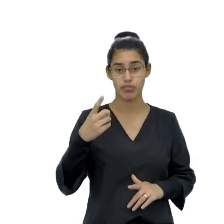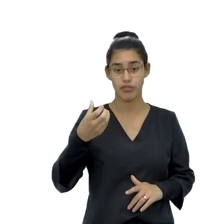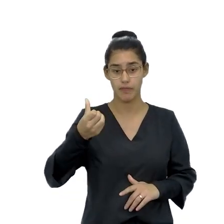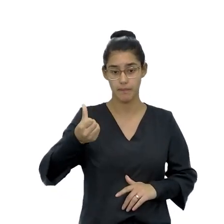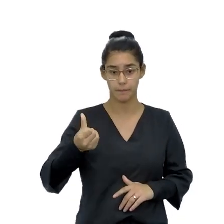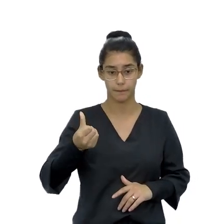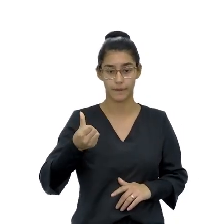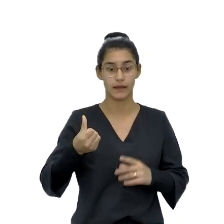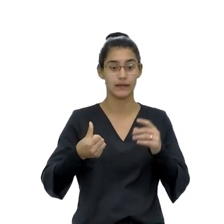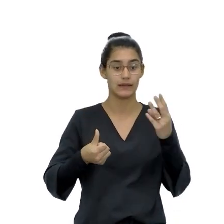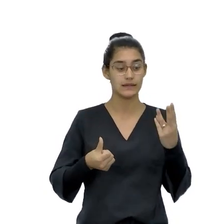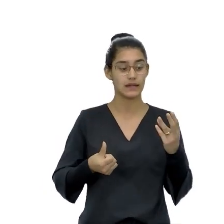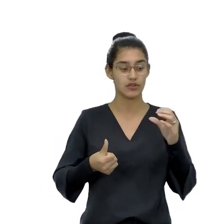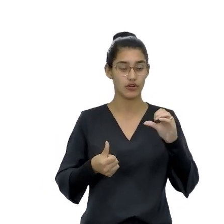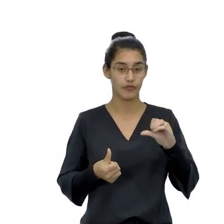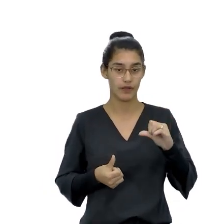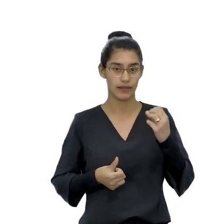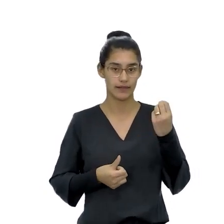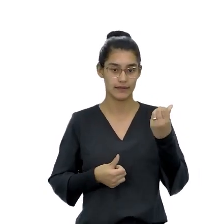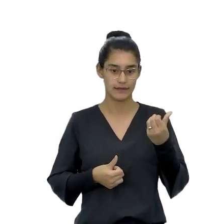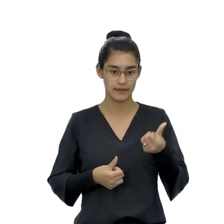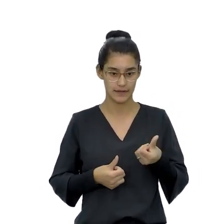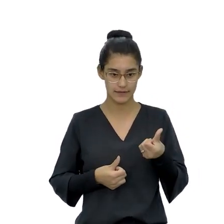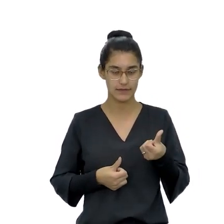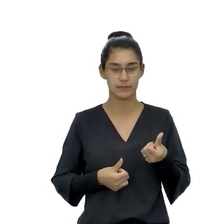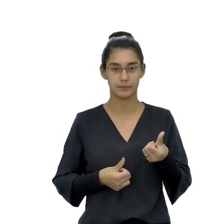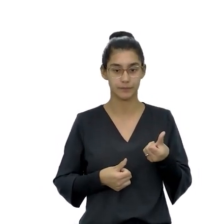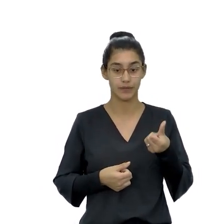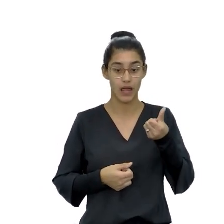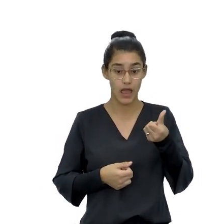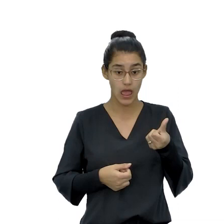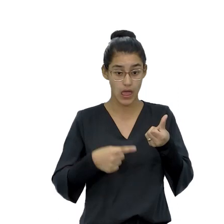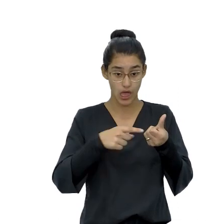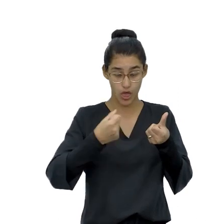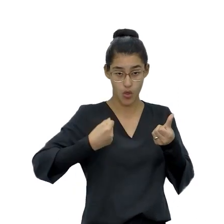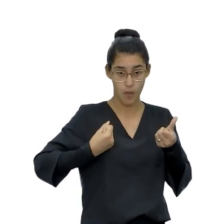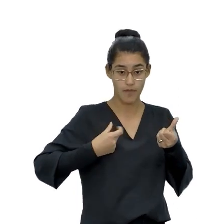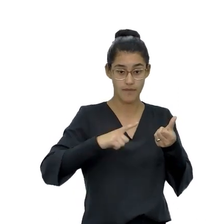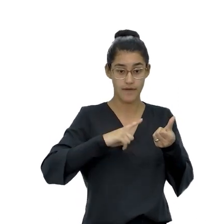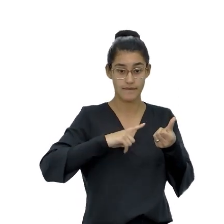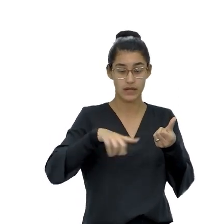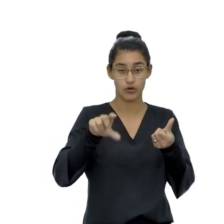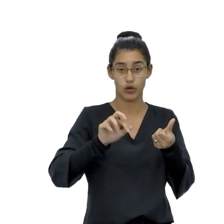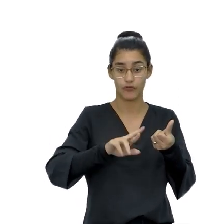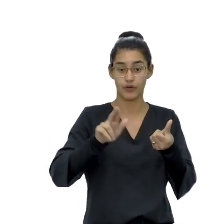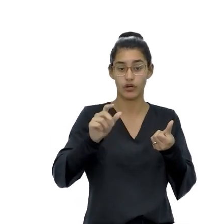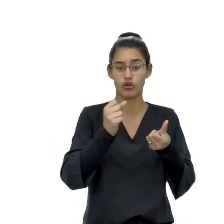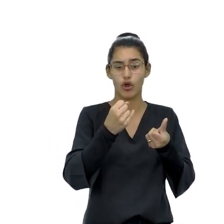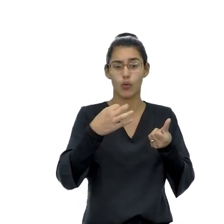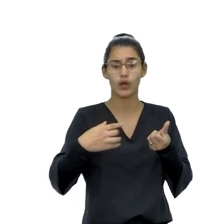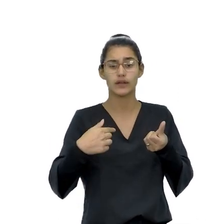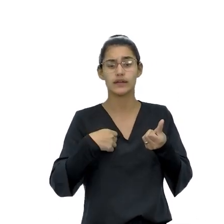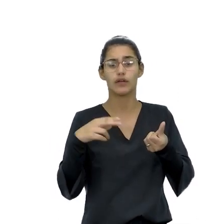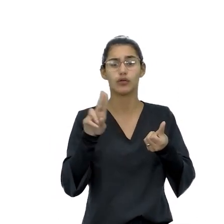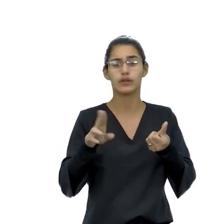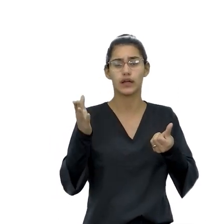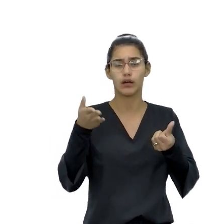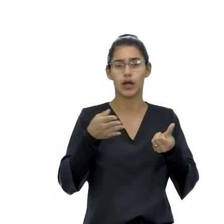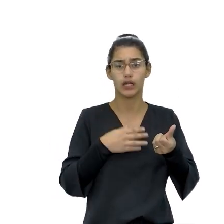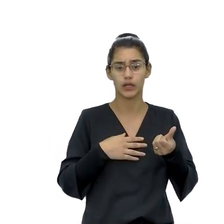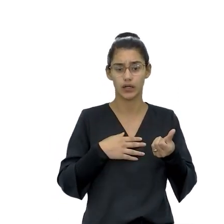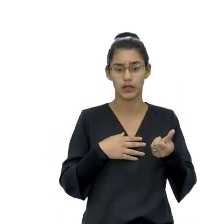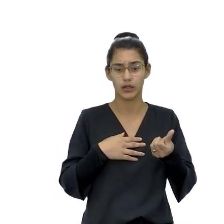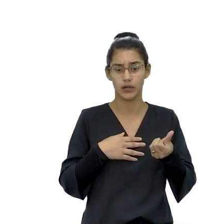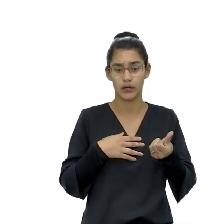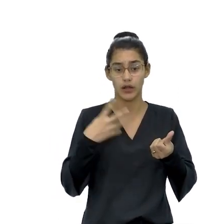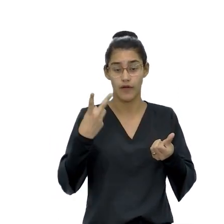516, ficando 396. A partir deste número, ele vai fazer uma outra escolha. Quantos eu vou distribuir? E aí